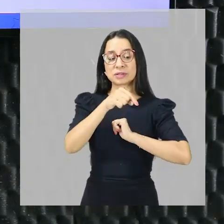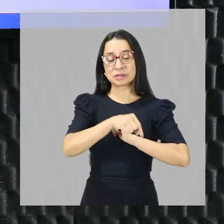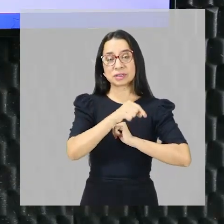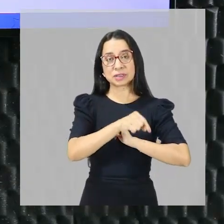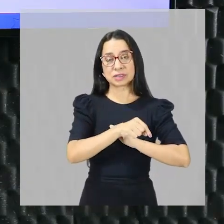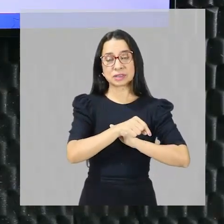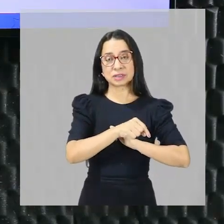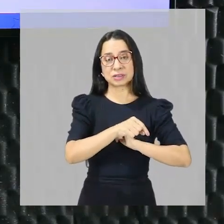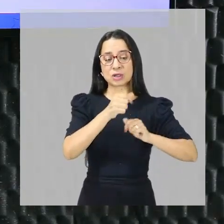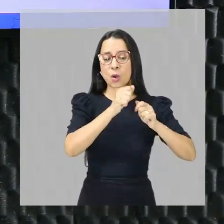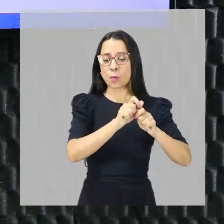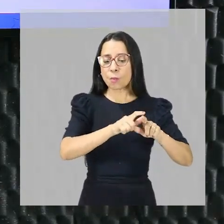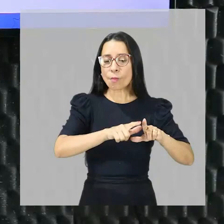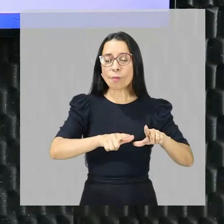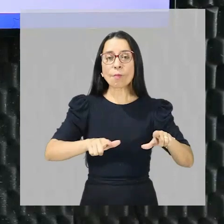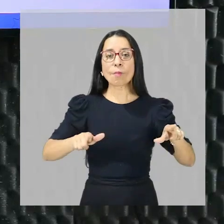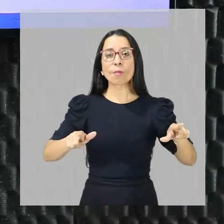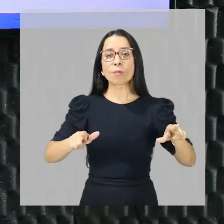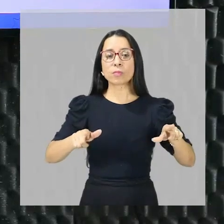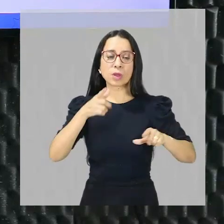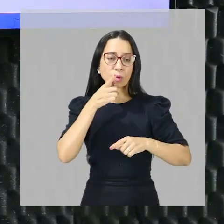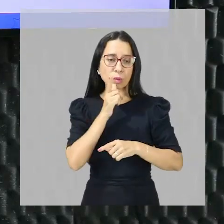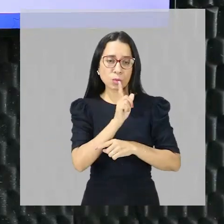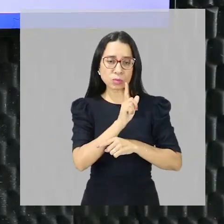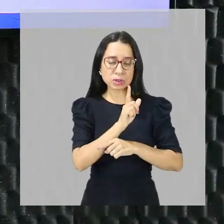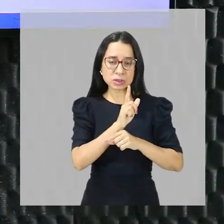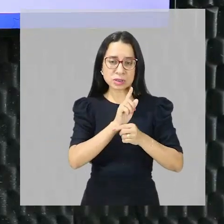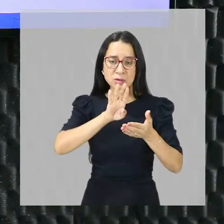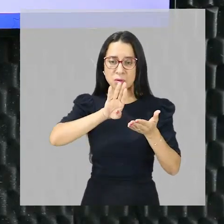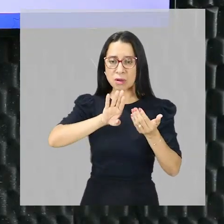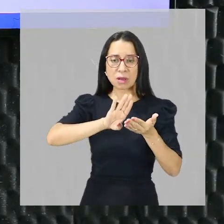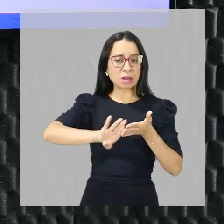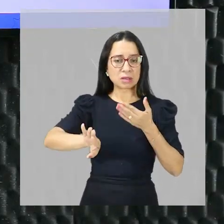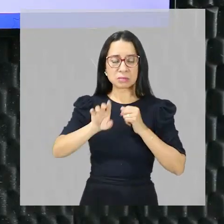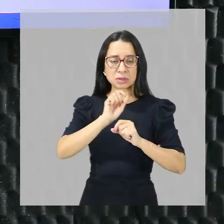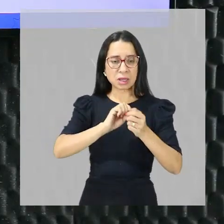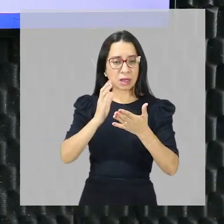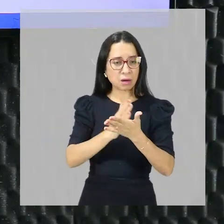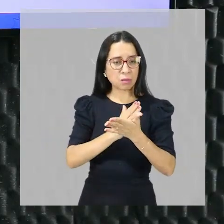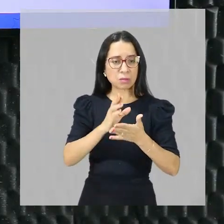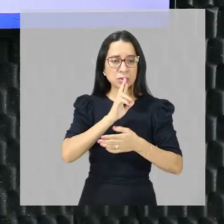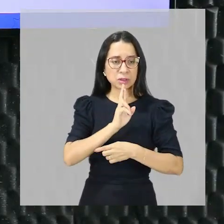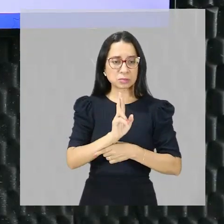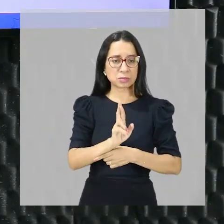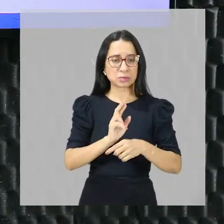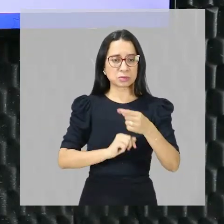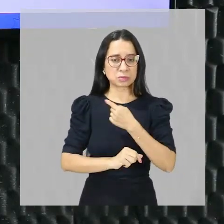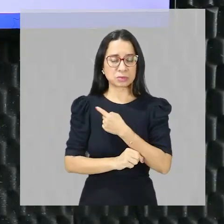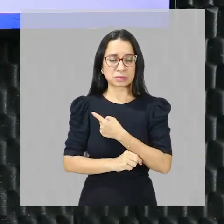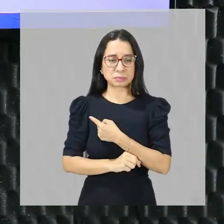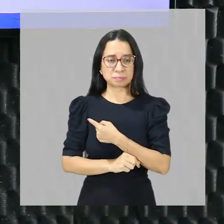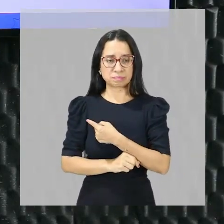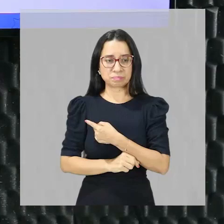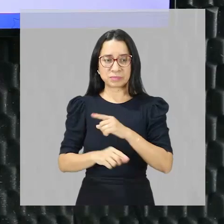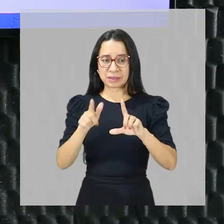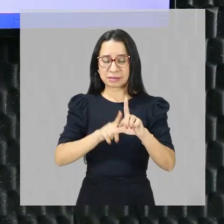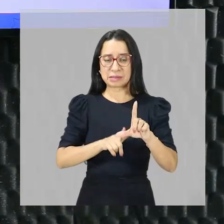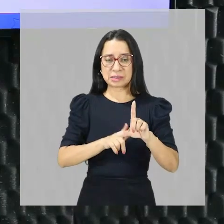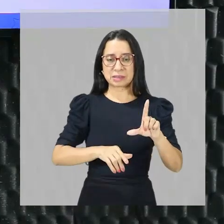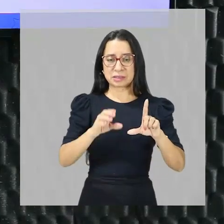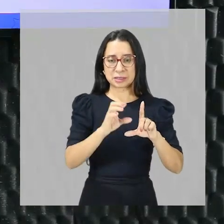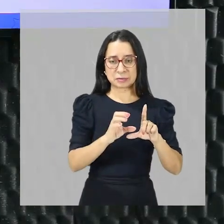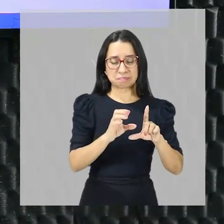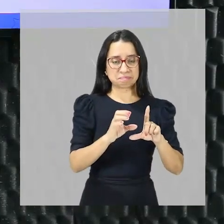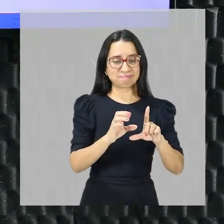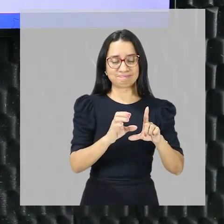secas. Só aí, ó, eu já consigo eliminar algumas alternativas. Por exemplo, desertificação na Mata Atlântica. Não, ali tu tem clima tropical,